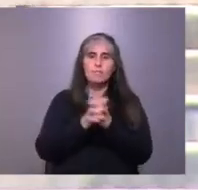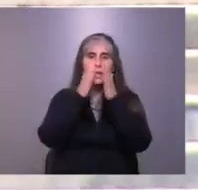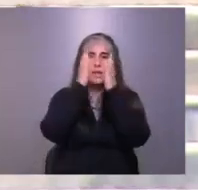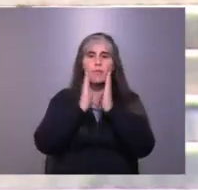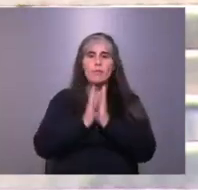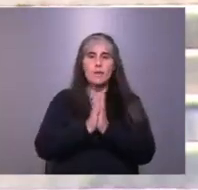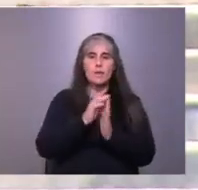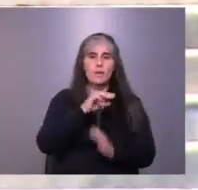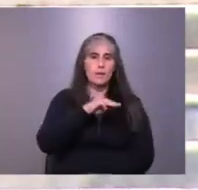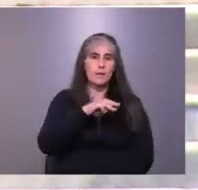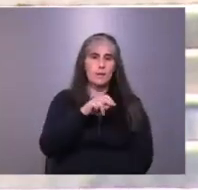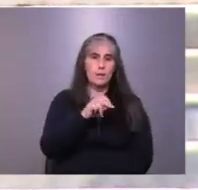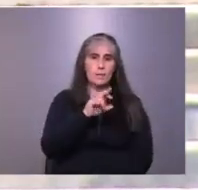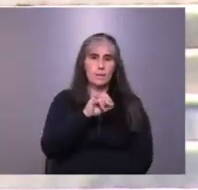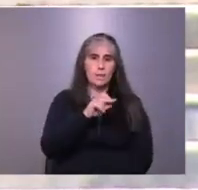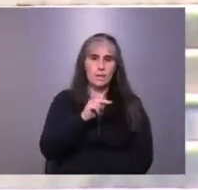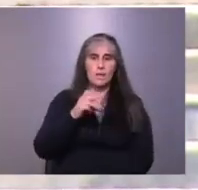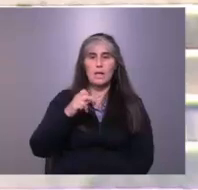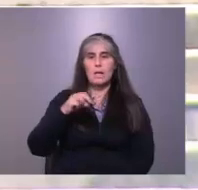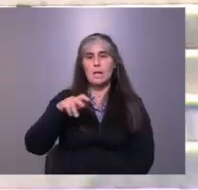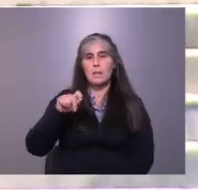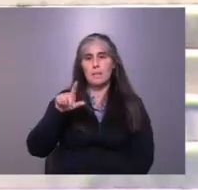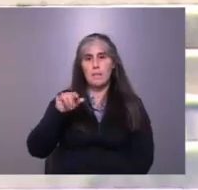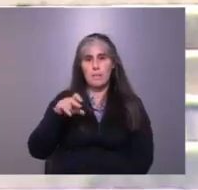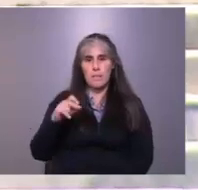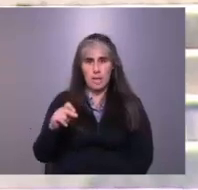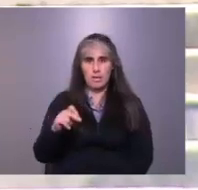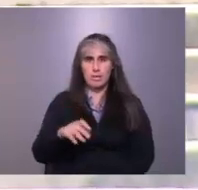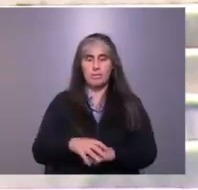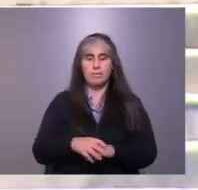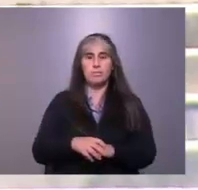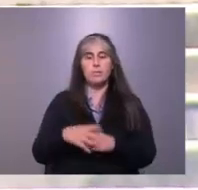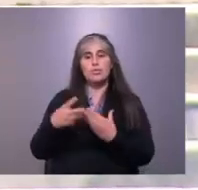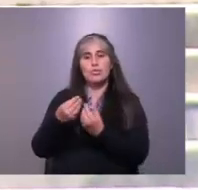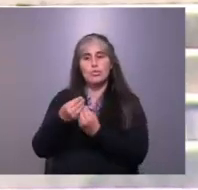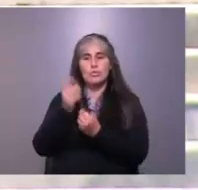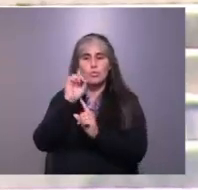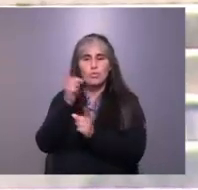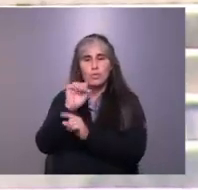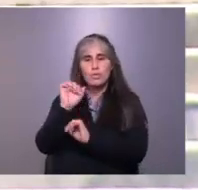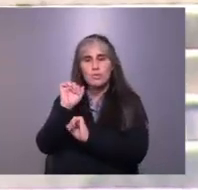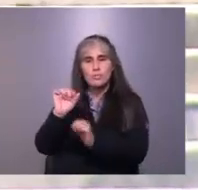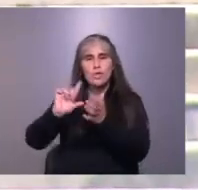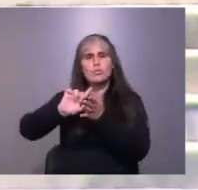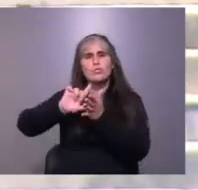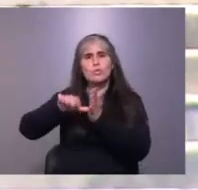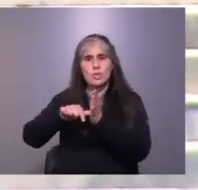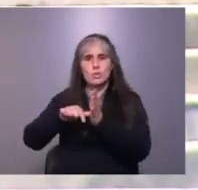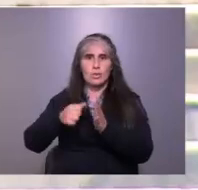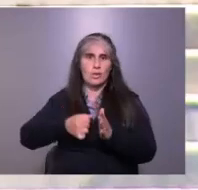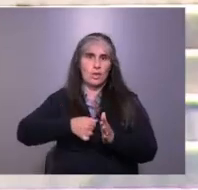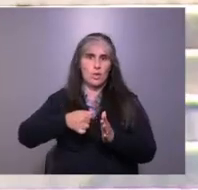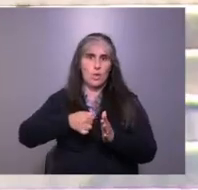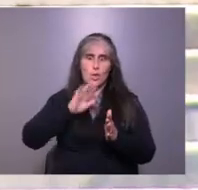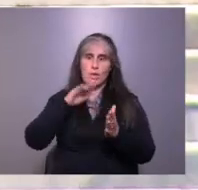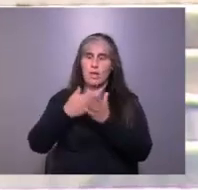da Costa, com a execução musical do Mendigo de Deus, projeto católico de evangelização